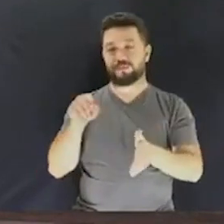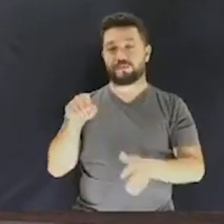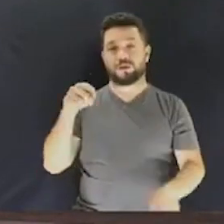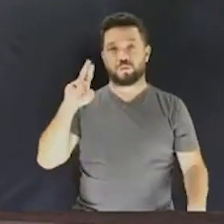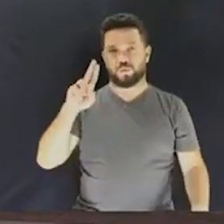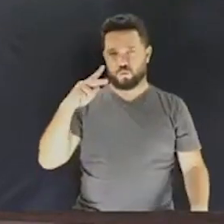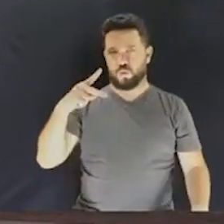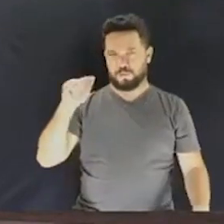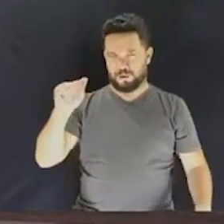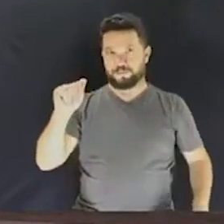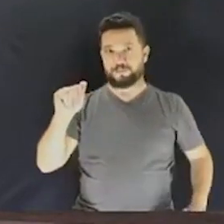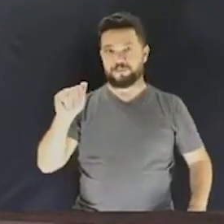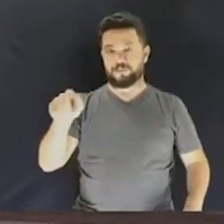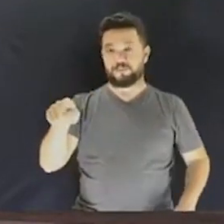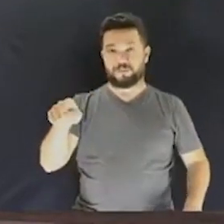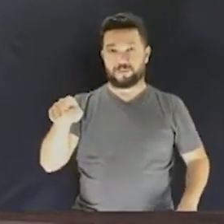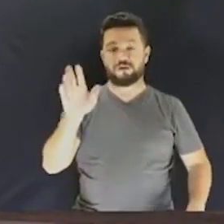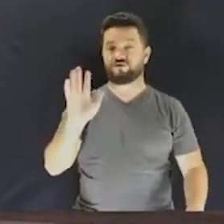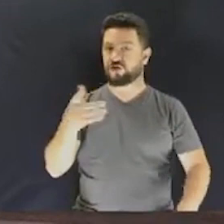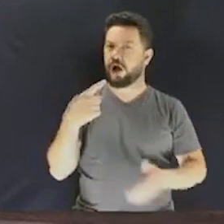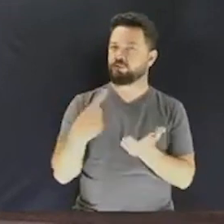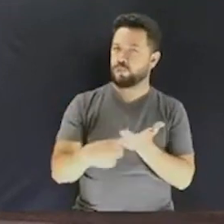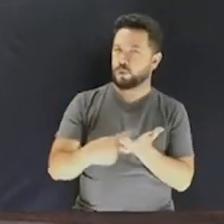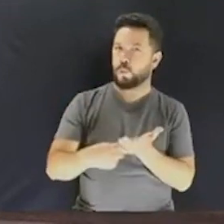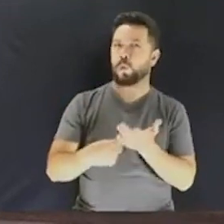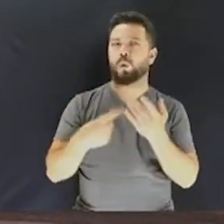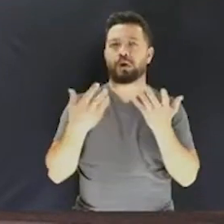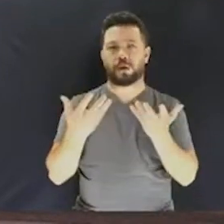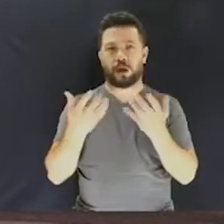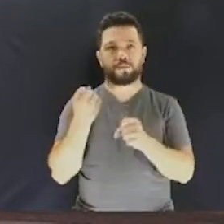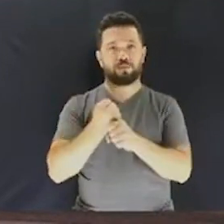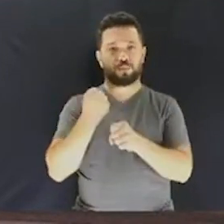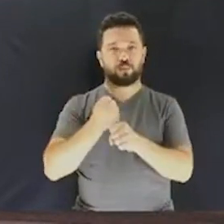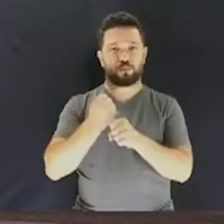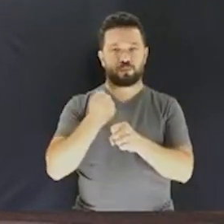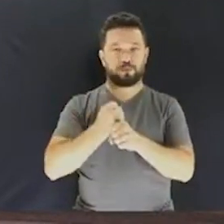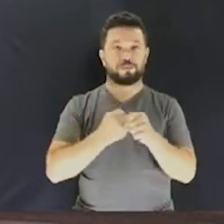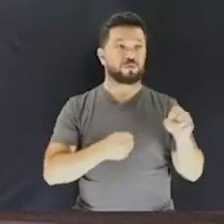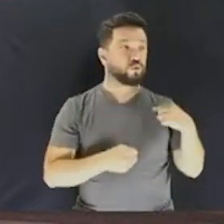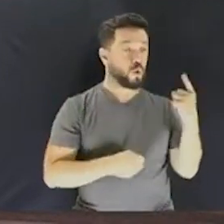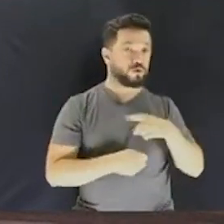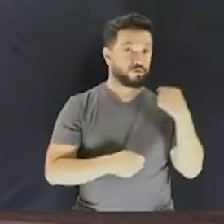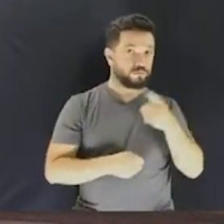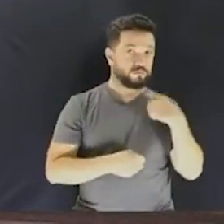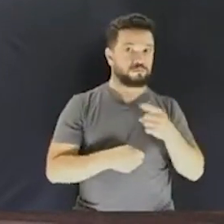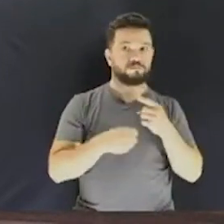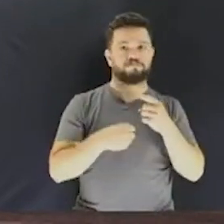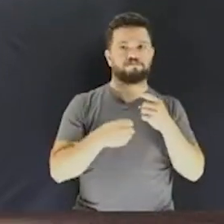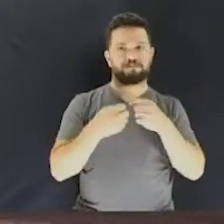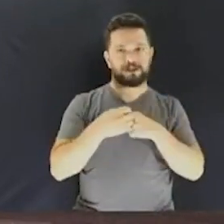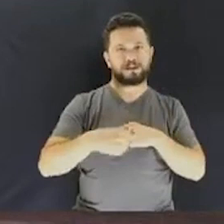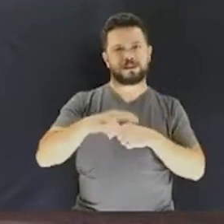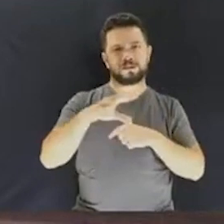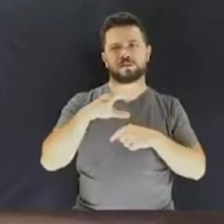não está prevista a reforma, a gente está solicitando e fazendo essa sugestão para que possa ser substituída, uma vez que nós sabemos que a